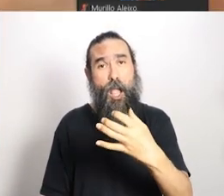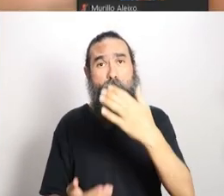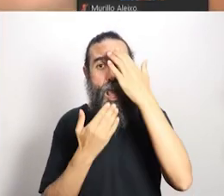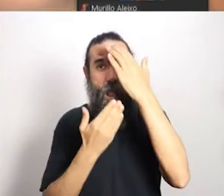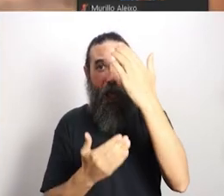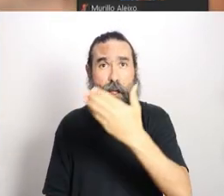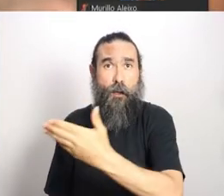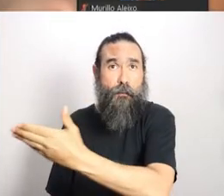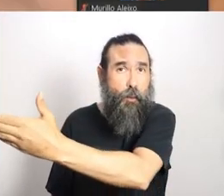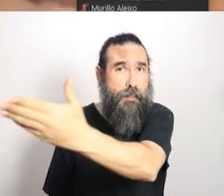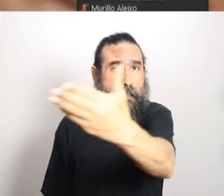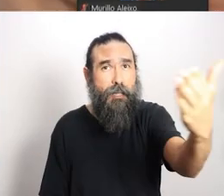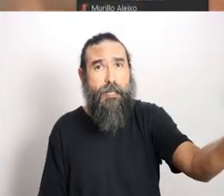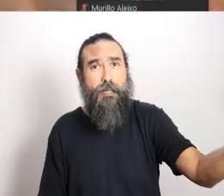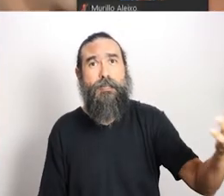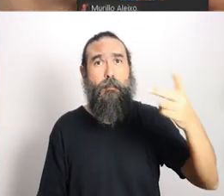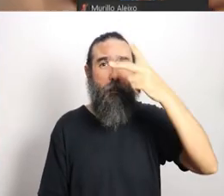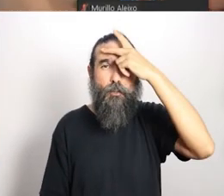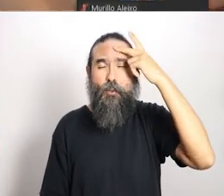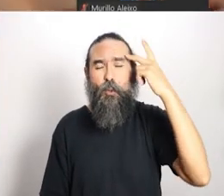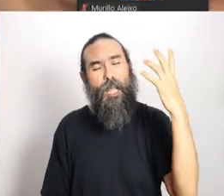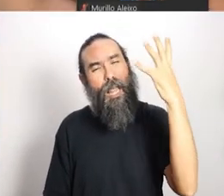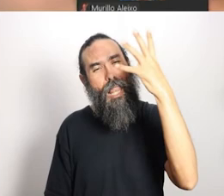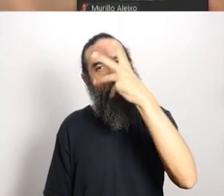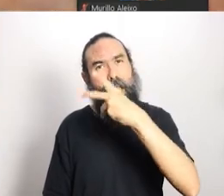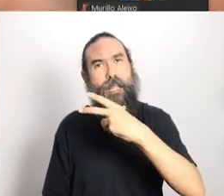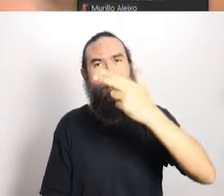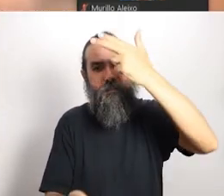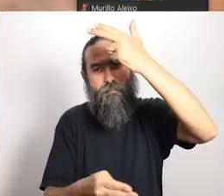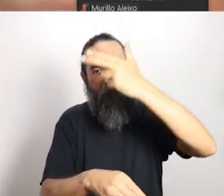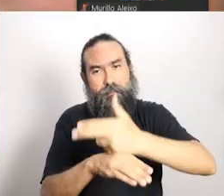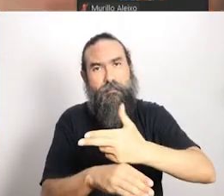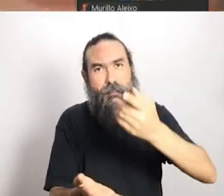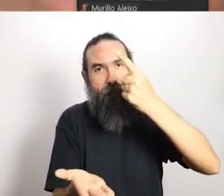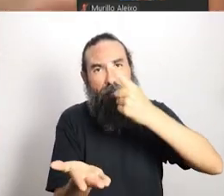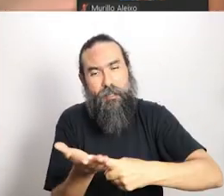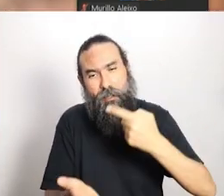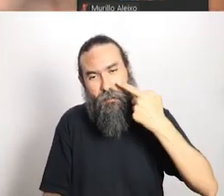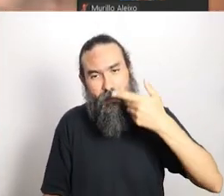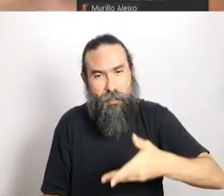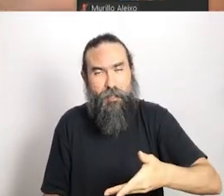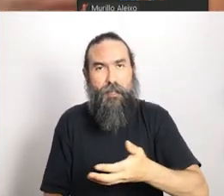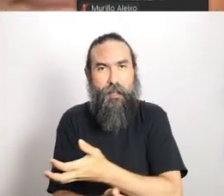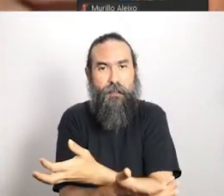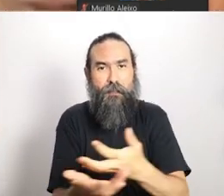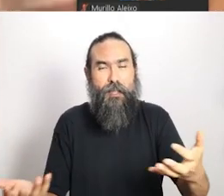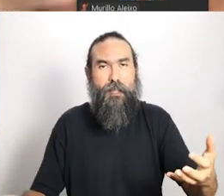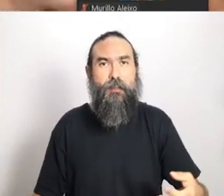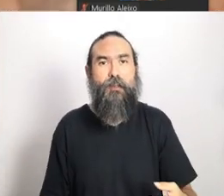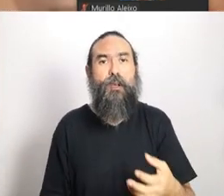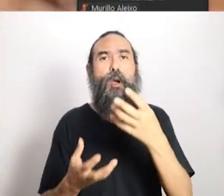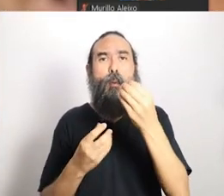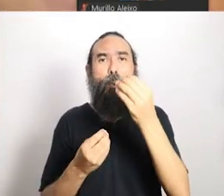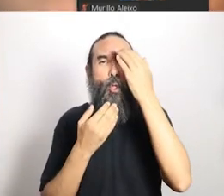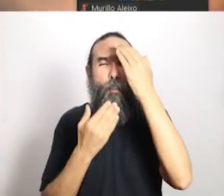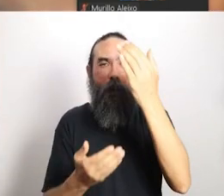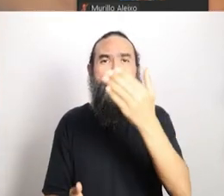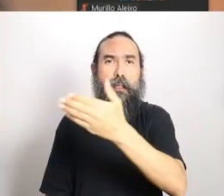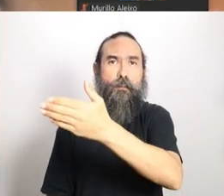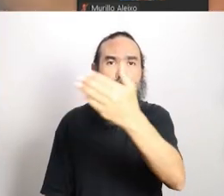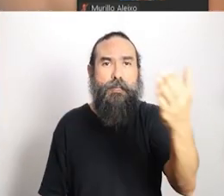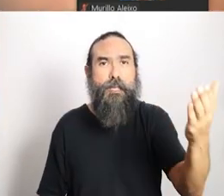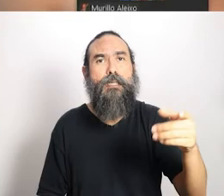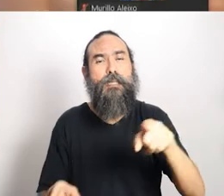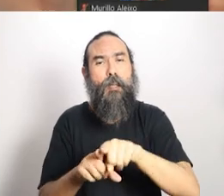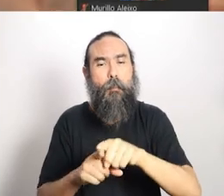você a oportunidade de falar para essa plateia linda, agradecer os mestres que estão aqui presentes, todo o meu respeito a todos aqui presentes, a